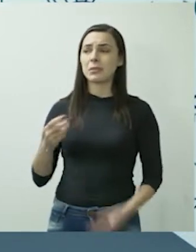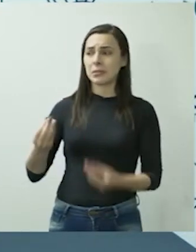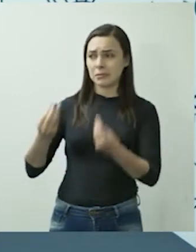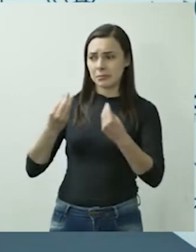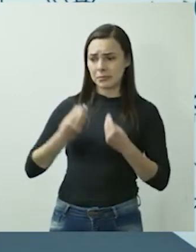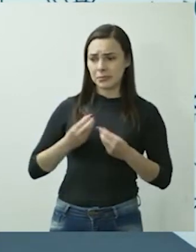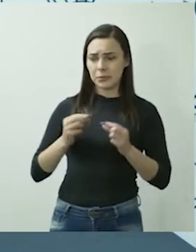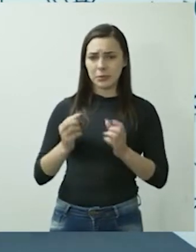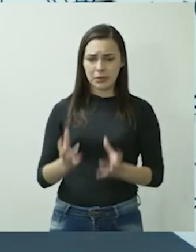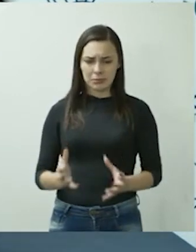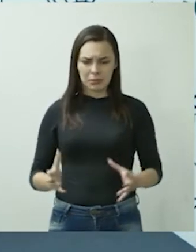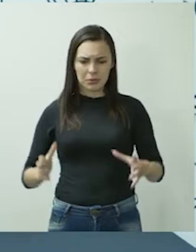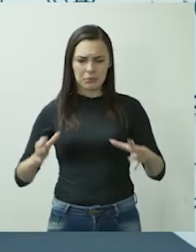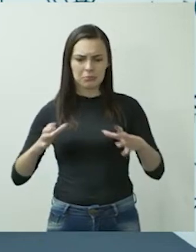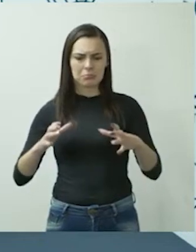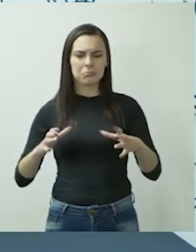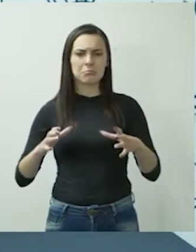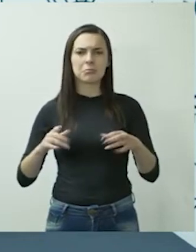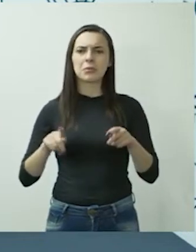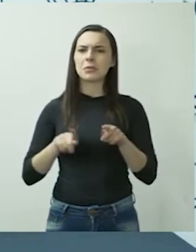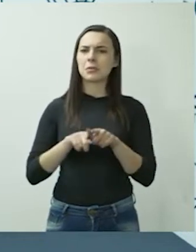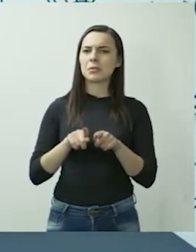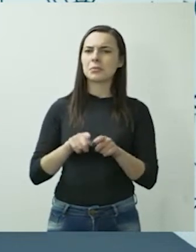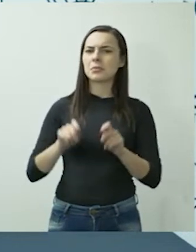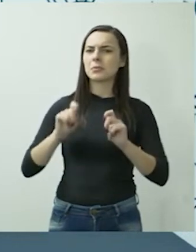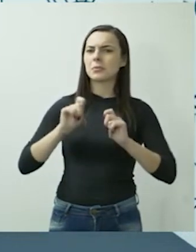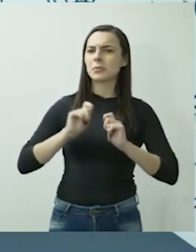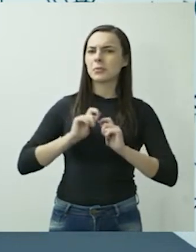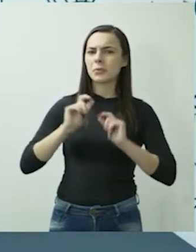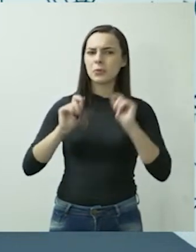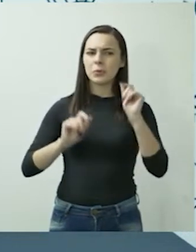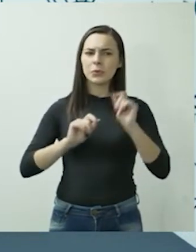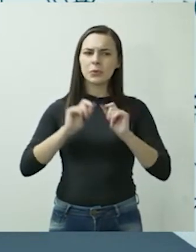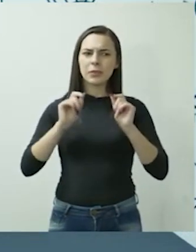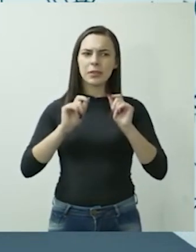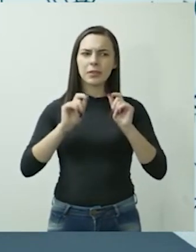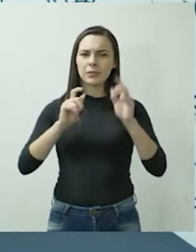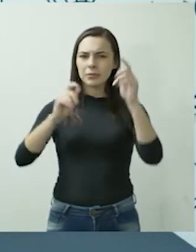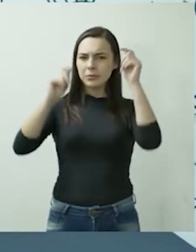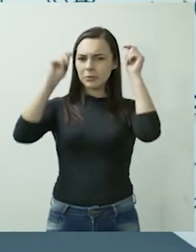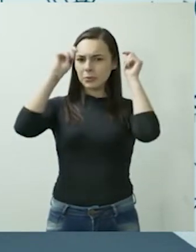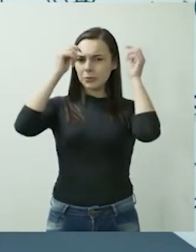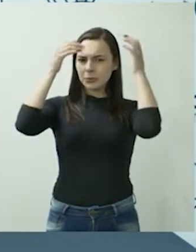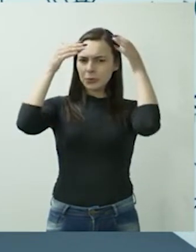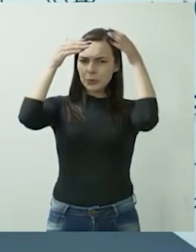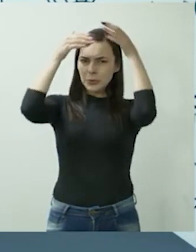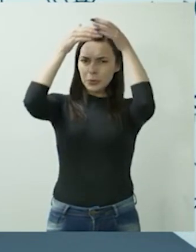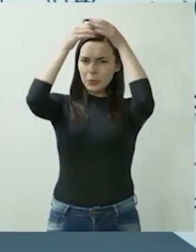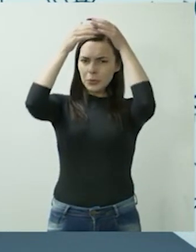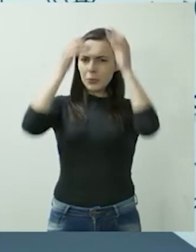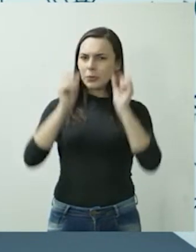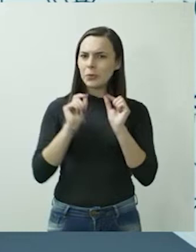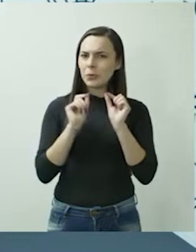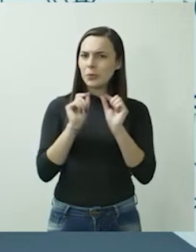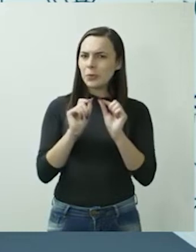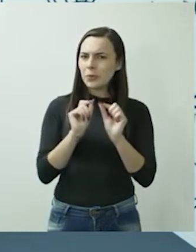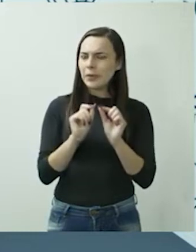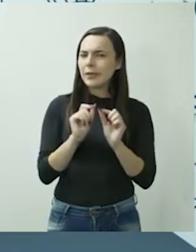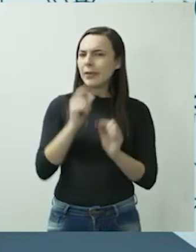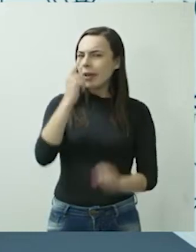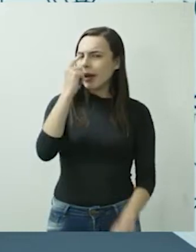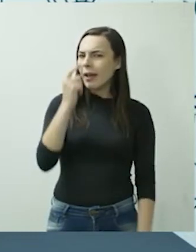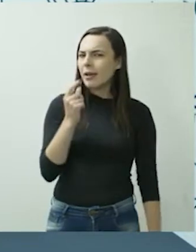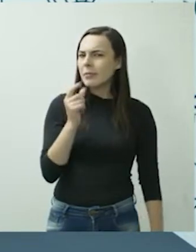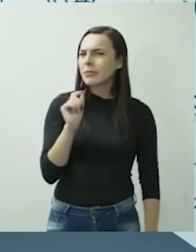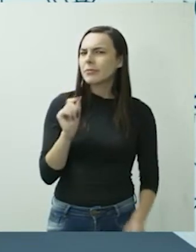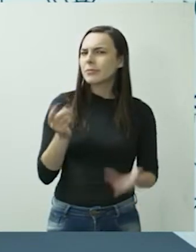até nos mandou aqui, ó, o seu chapéu. O que será que essa bruxa tem